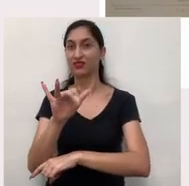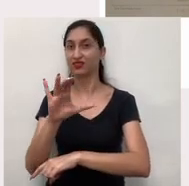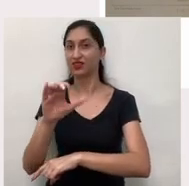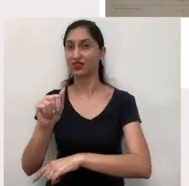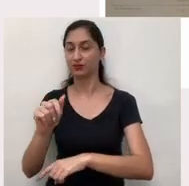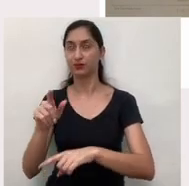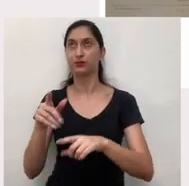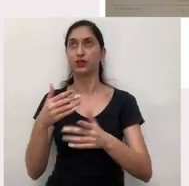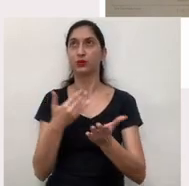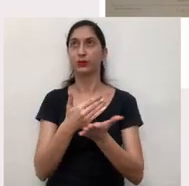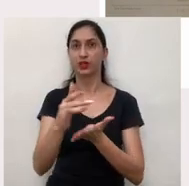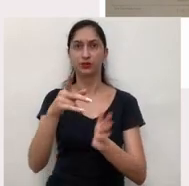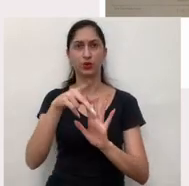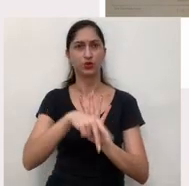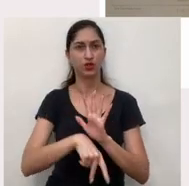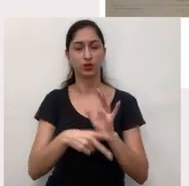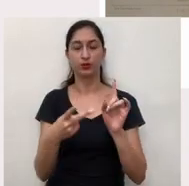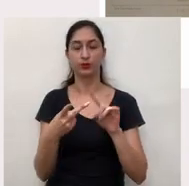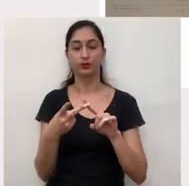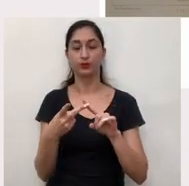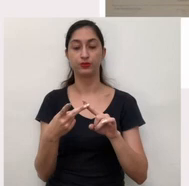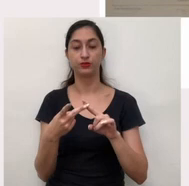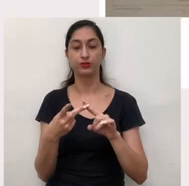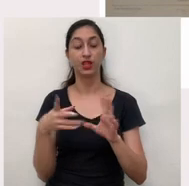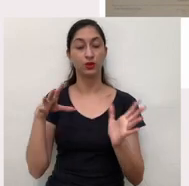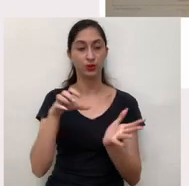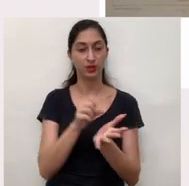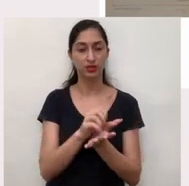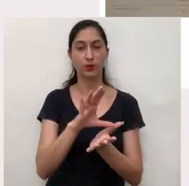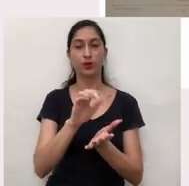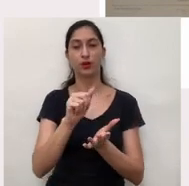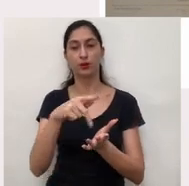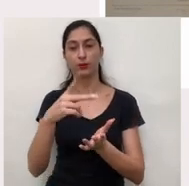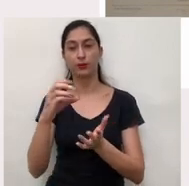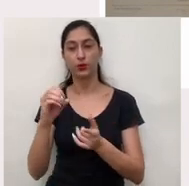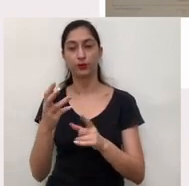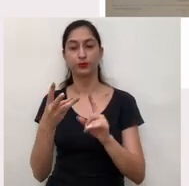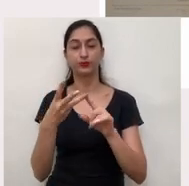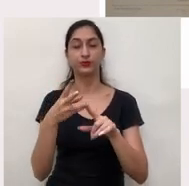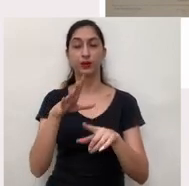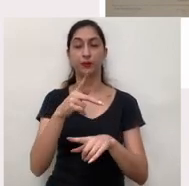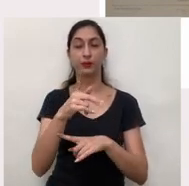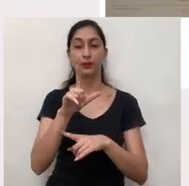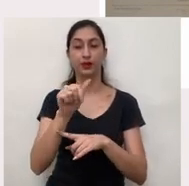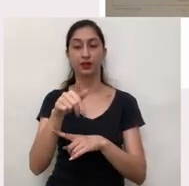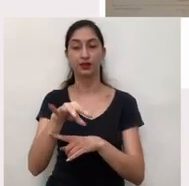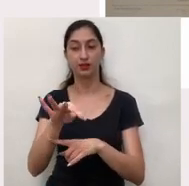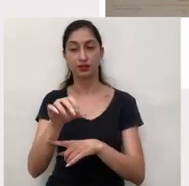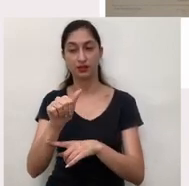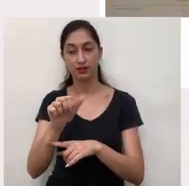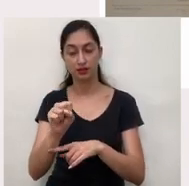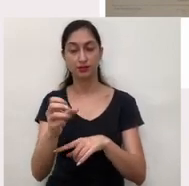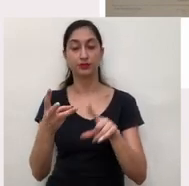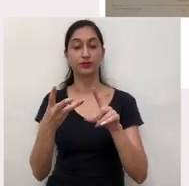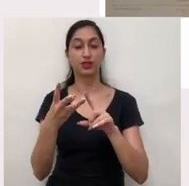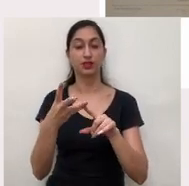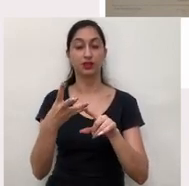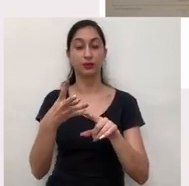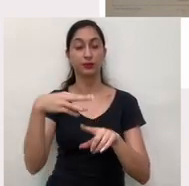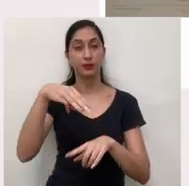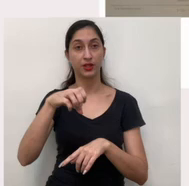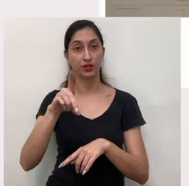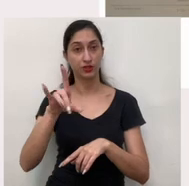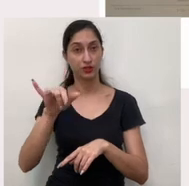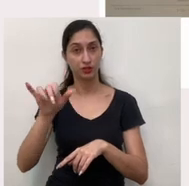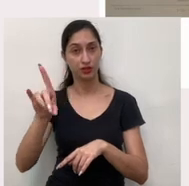partir do projeto, das anotações de campo, de plantas, né? Das medidas, dos tratados impressos,